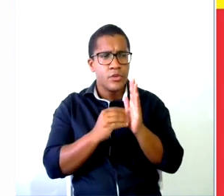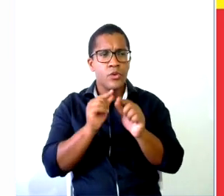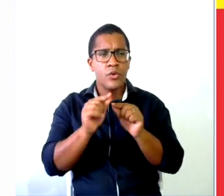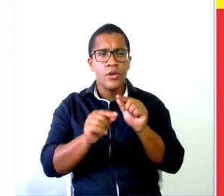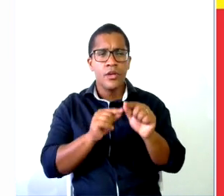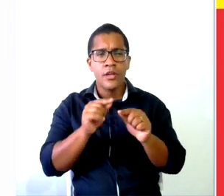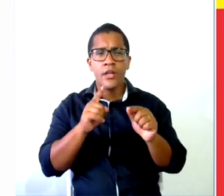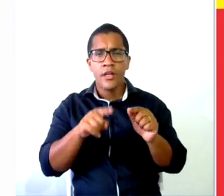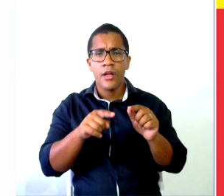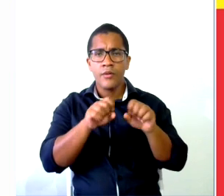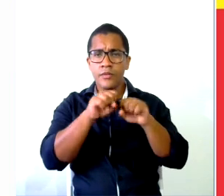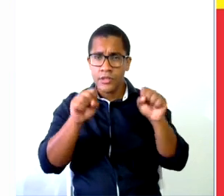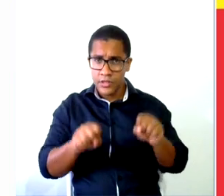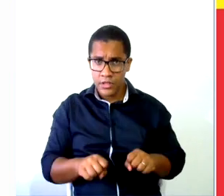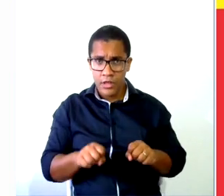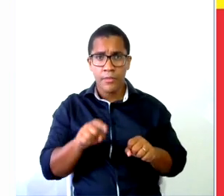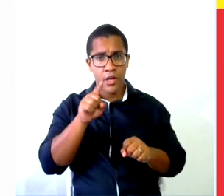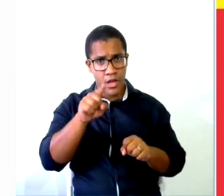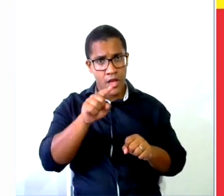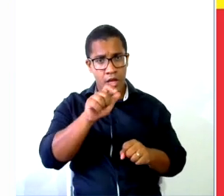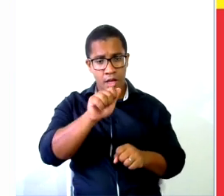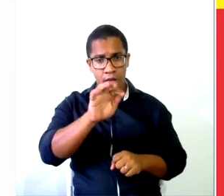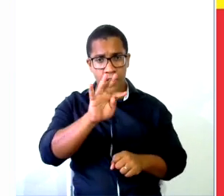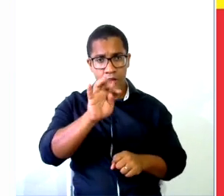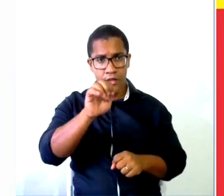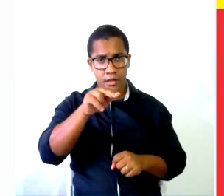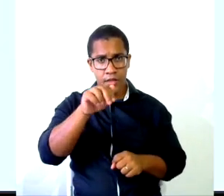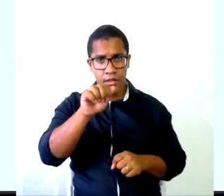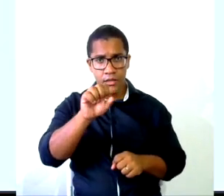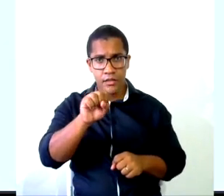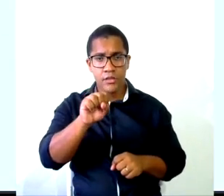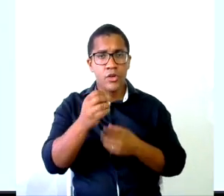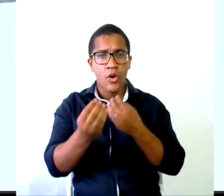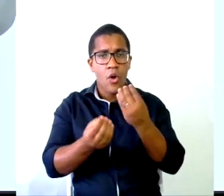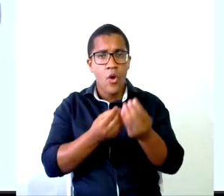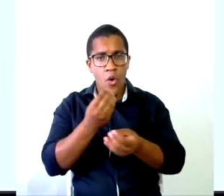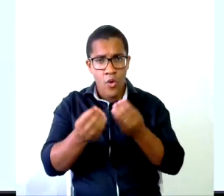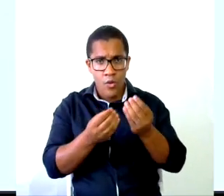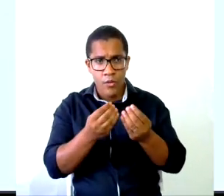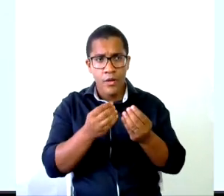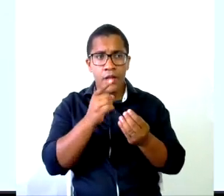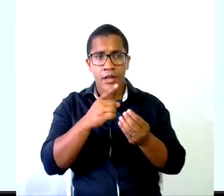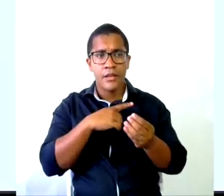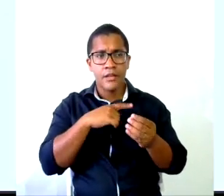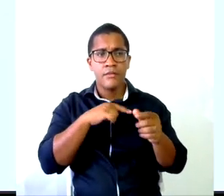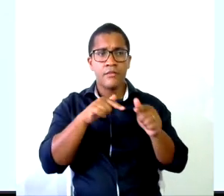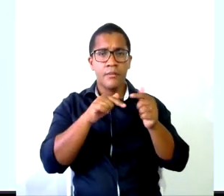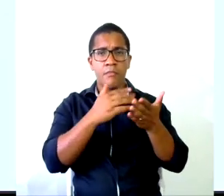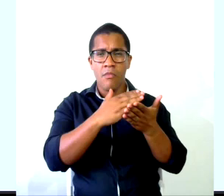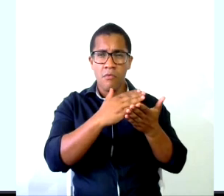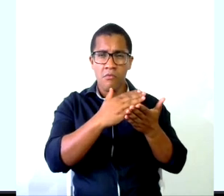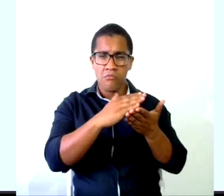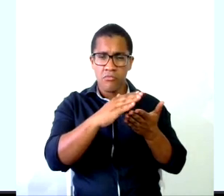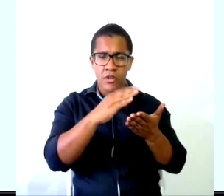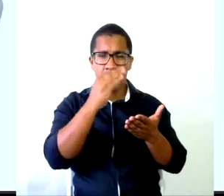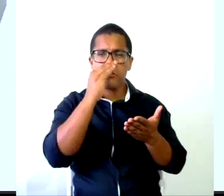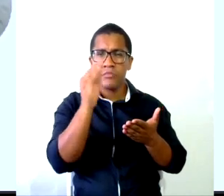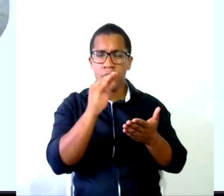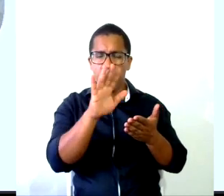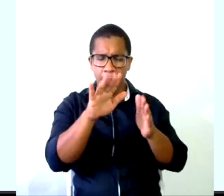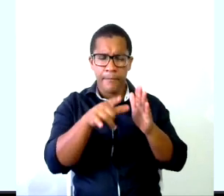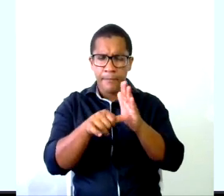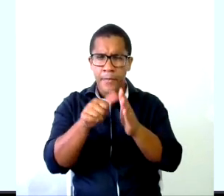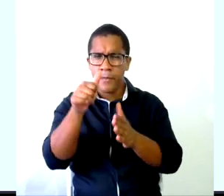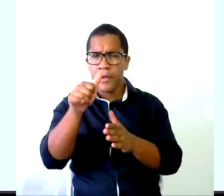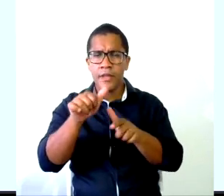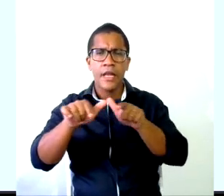a qualidade do sistema democrático ateniense. Então, embora o trabalho fosse desprezado, primeiro, o que é